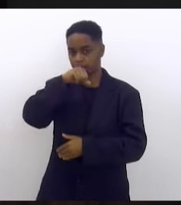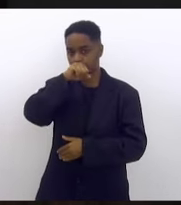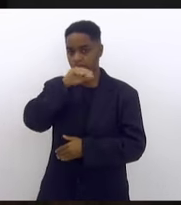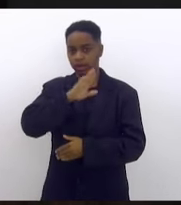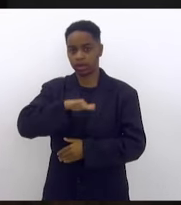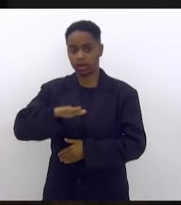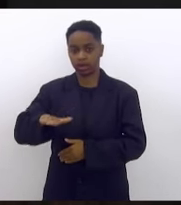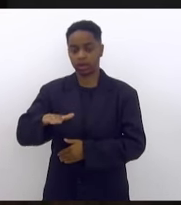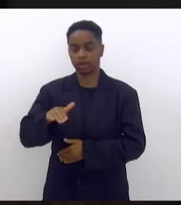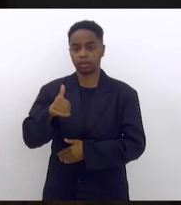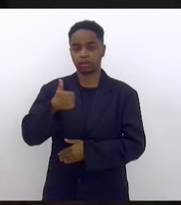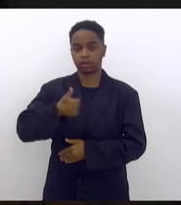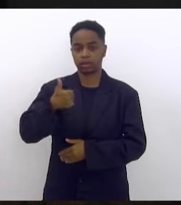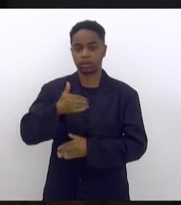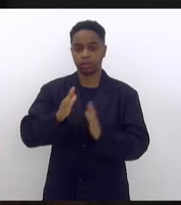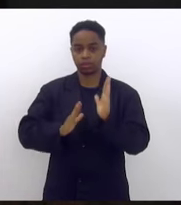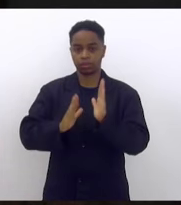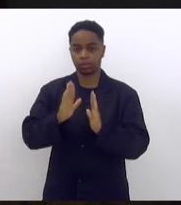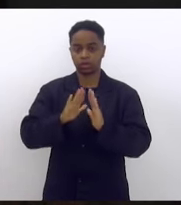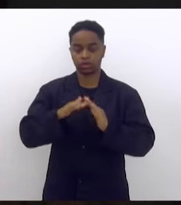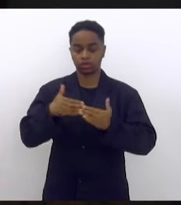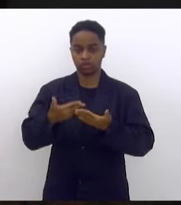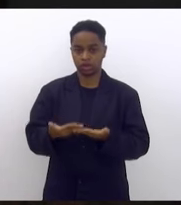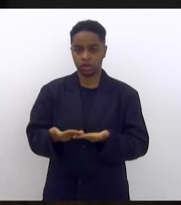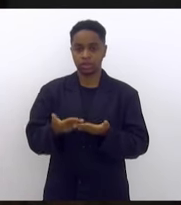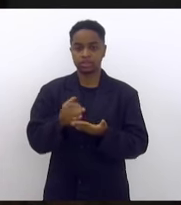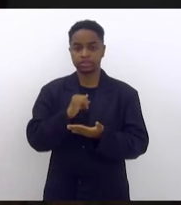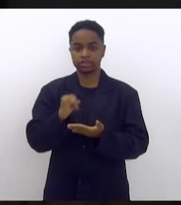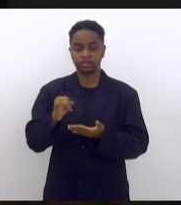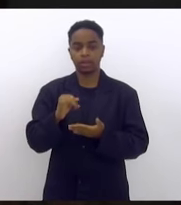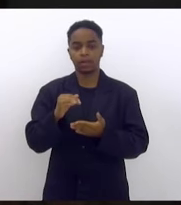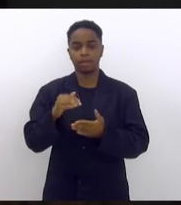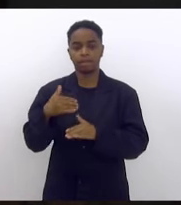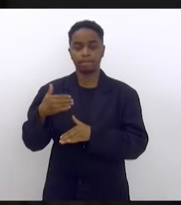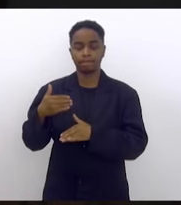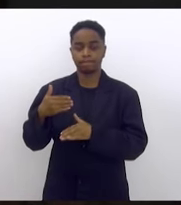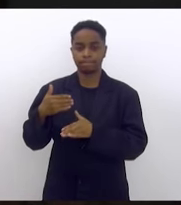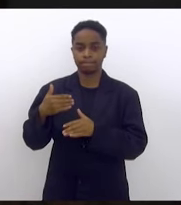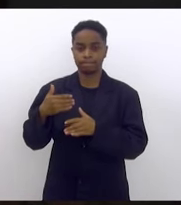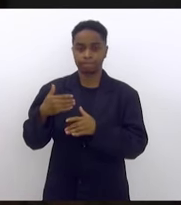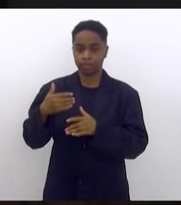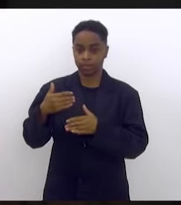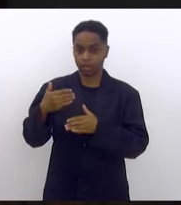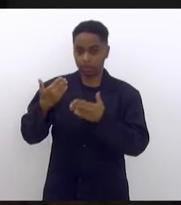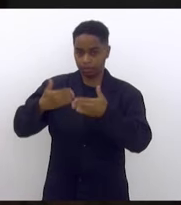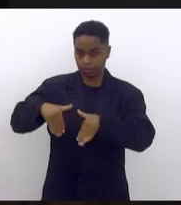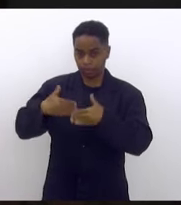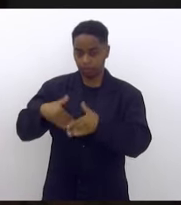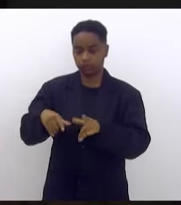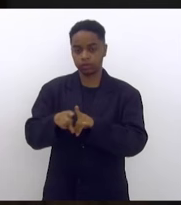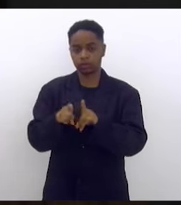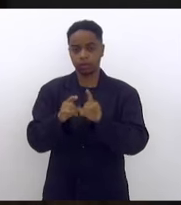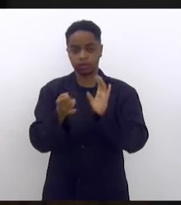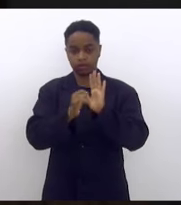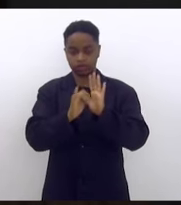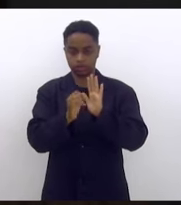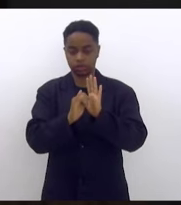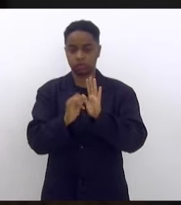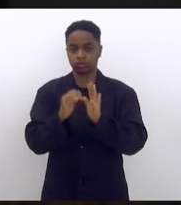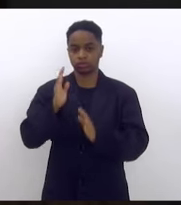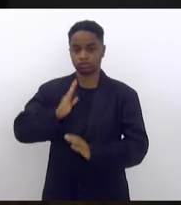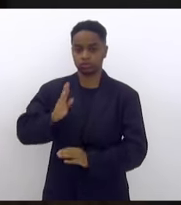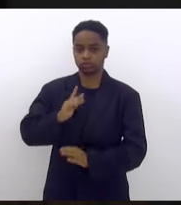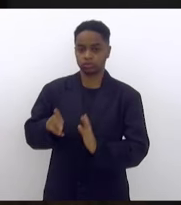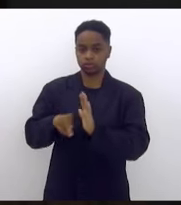na primeira infância nos processos seletivos e editais de concessão de bolsas realizados pela FAPERJ,